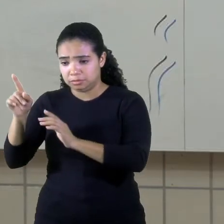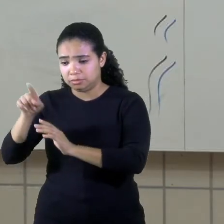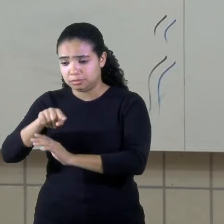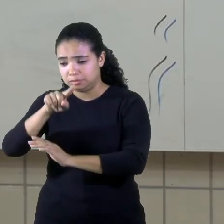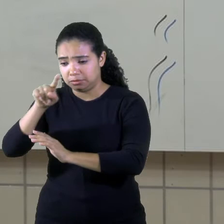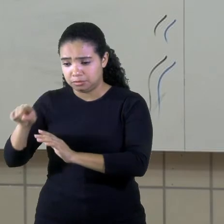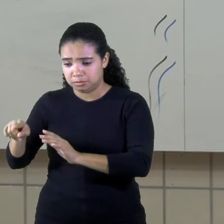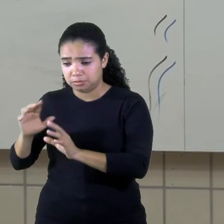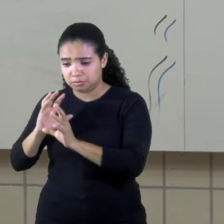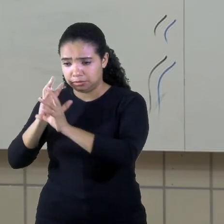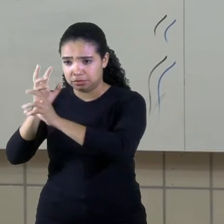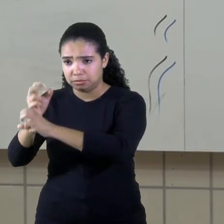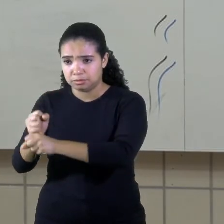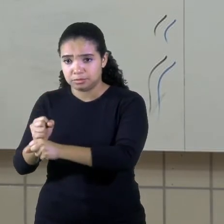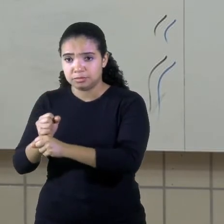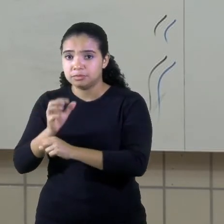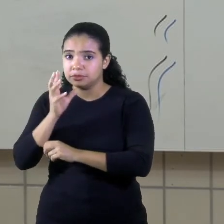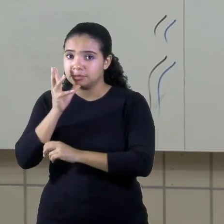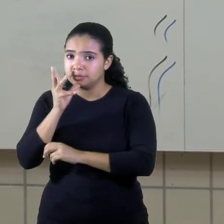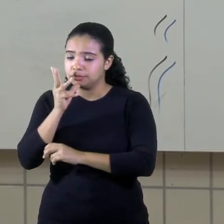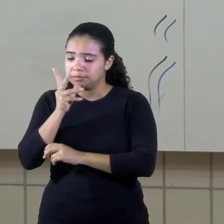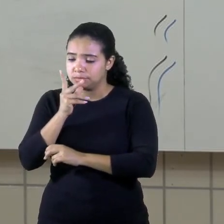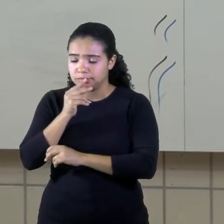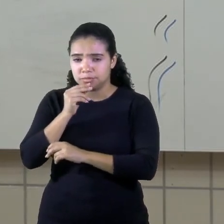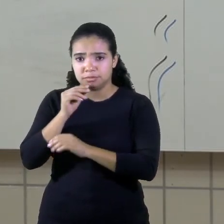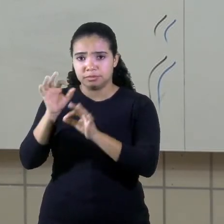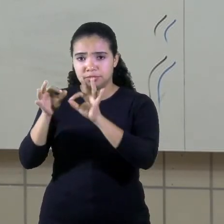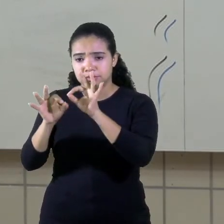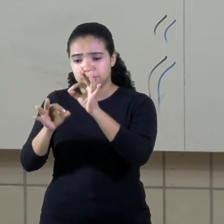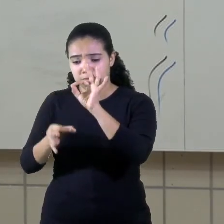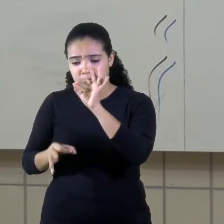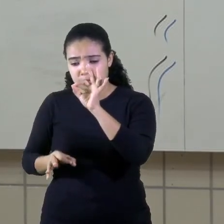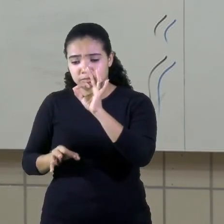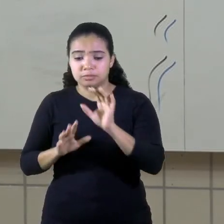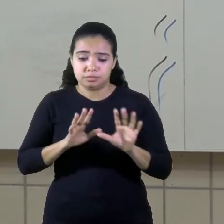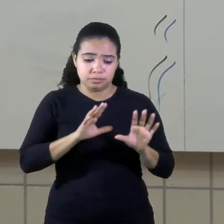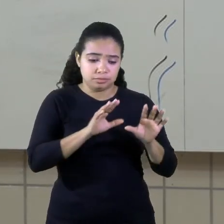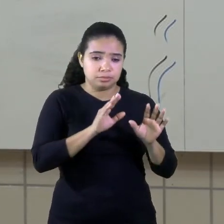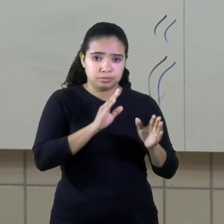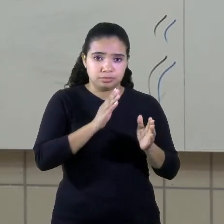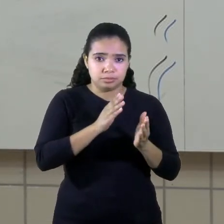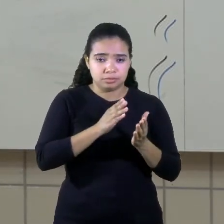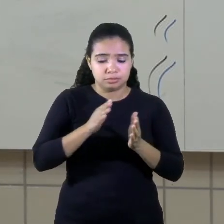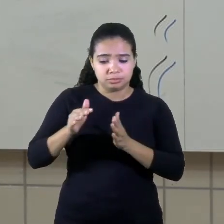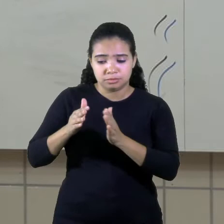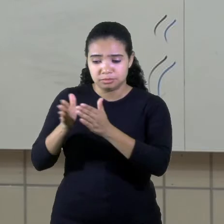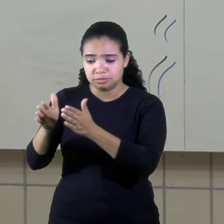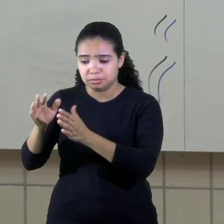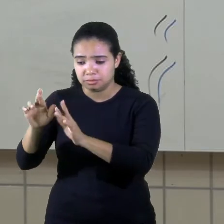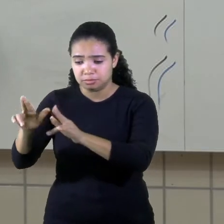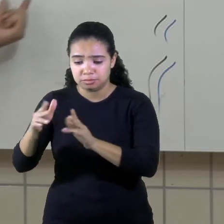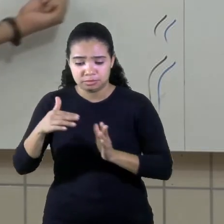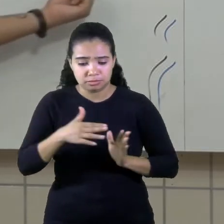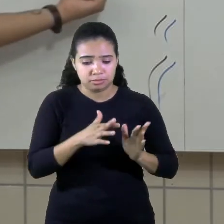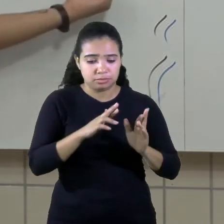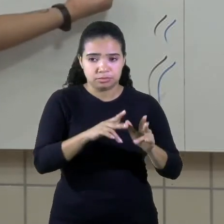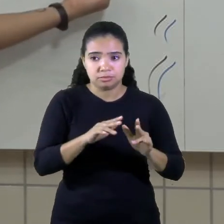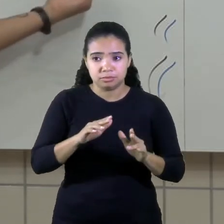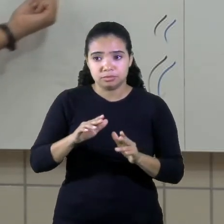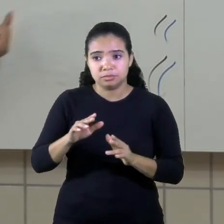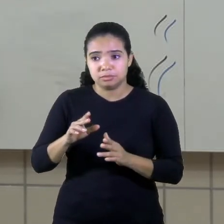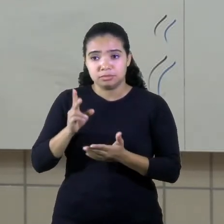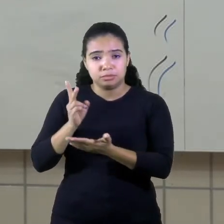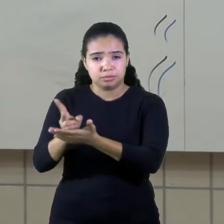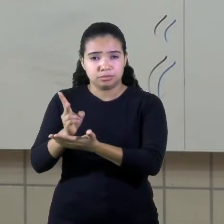para resolver, ele não vai te levar para resultados diferentes. Ele te mostra caminhos diferentes, mas ele te entrega